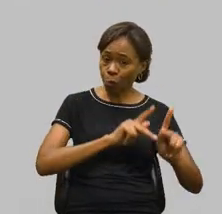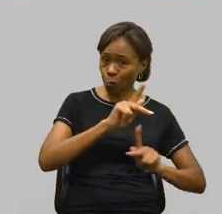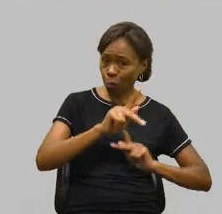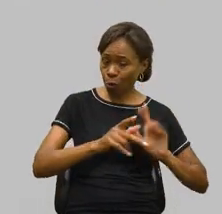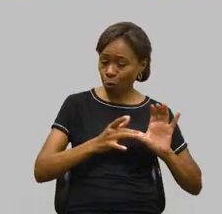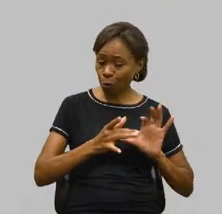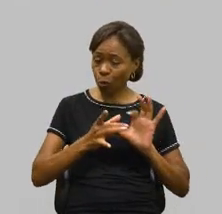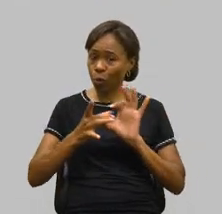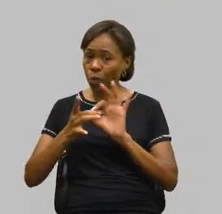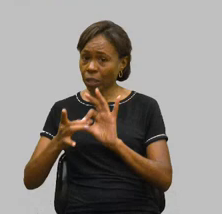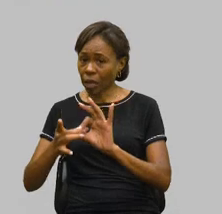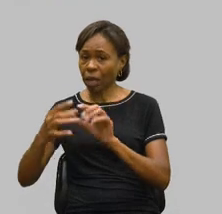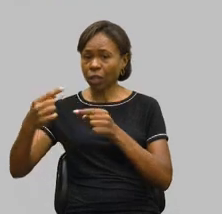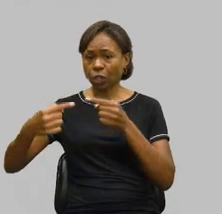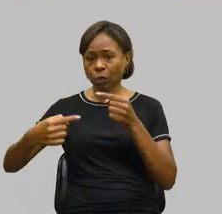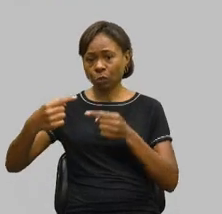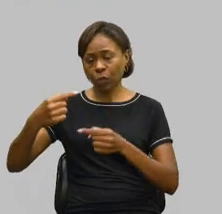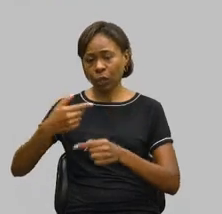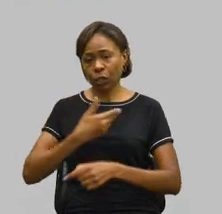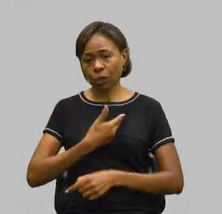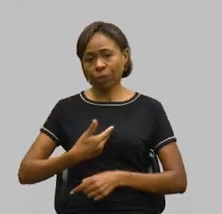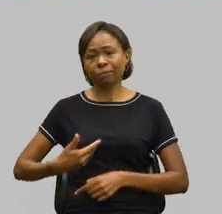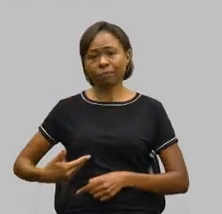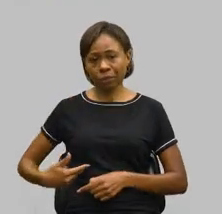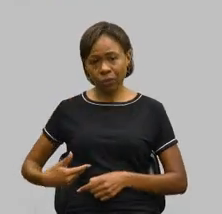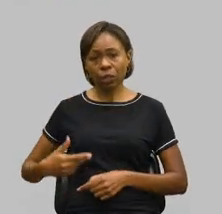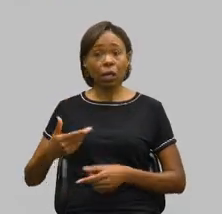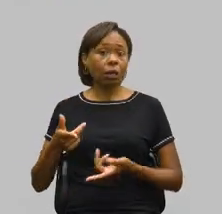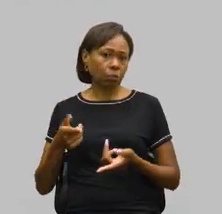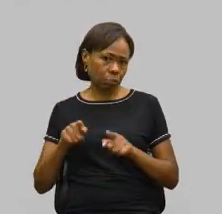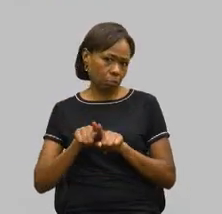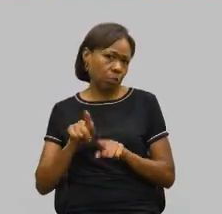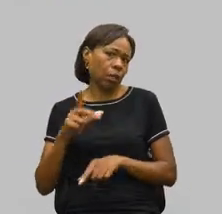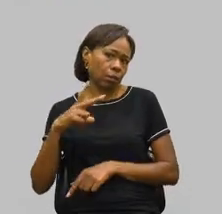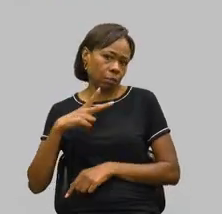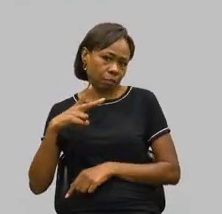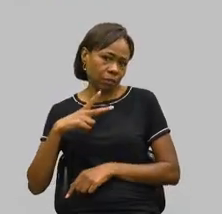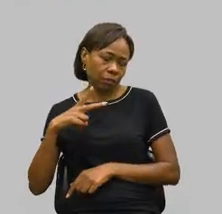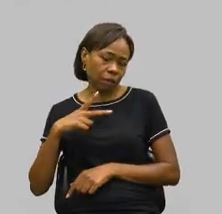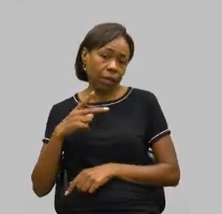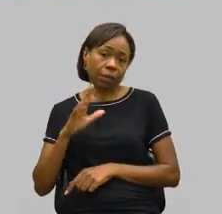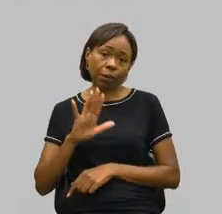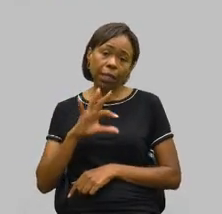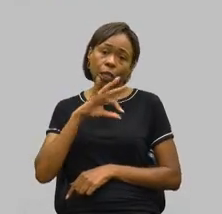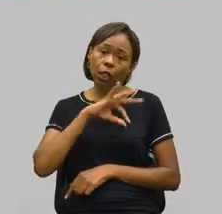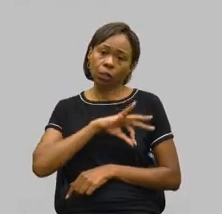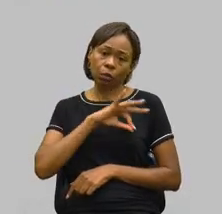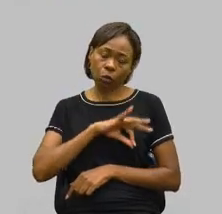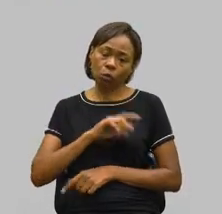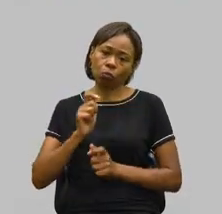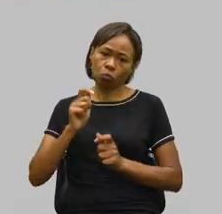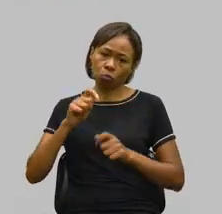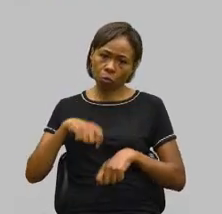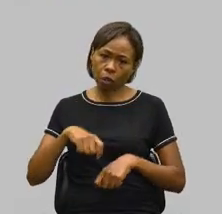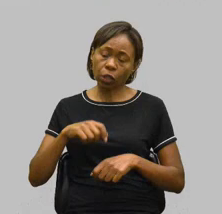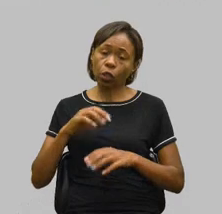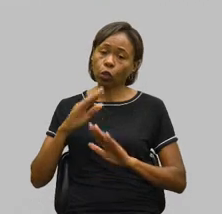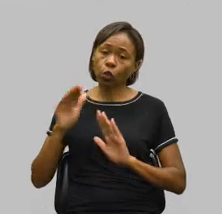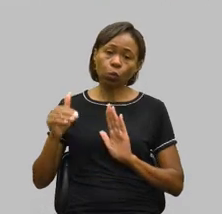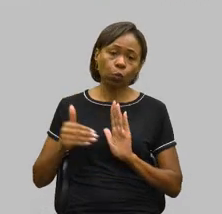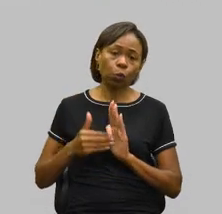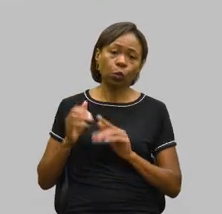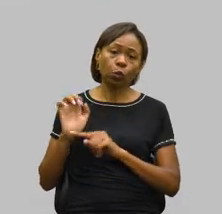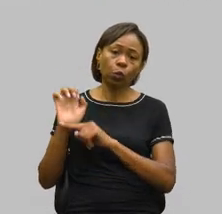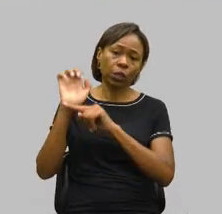políticas públicas de estado com as políticas privadas também com geração de renda para que todos no estado possam continuar